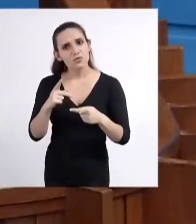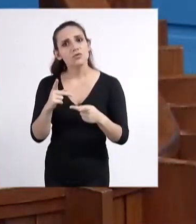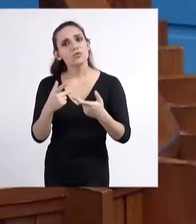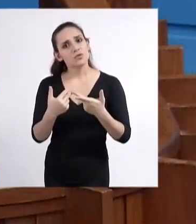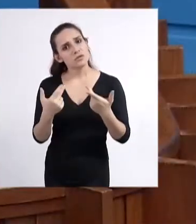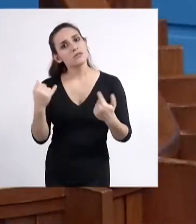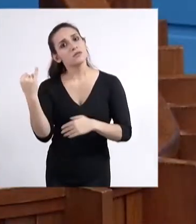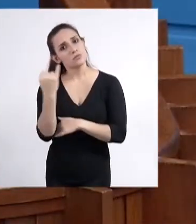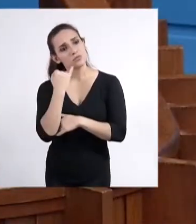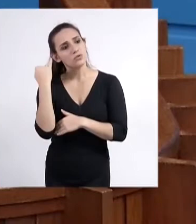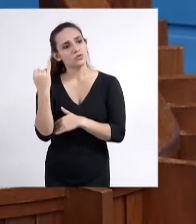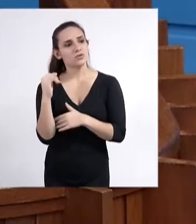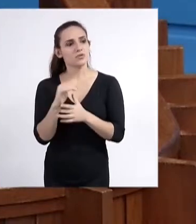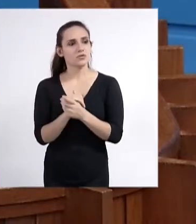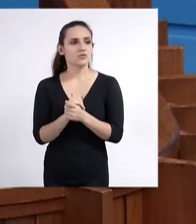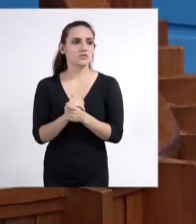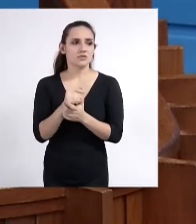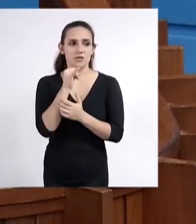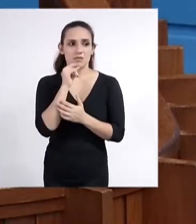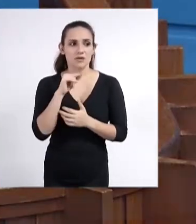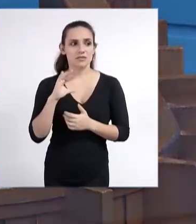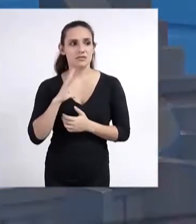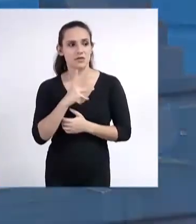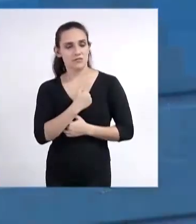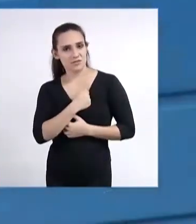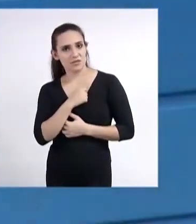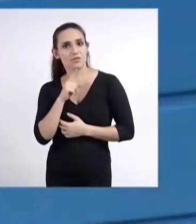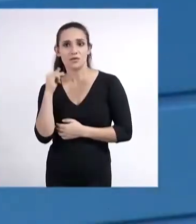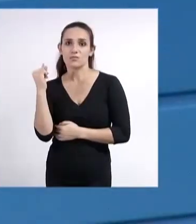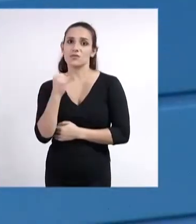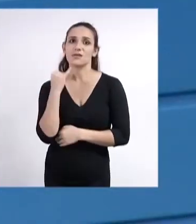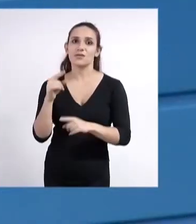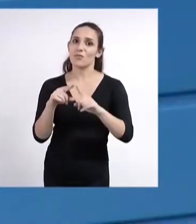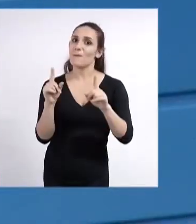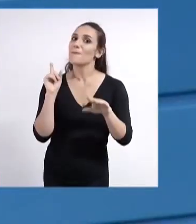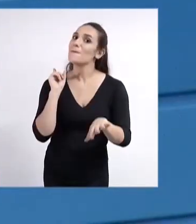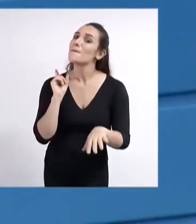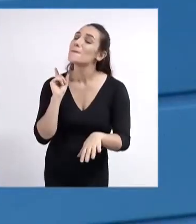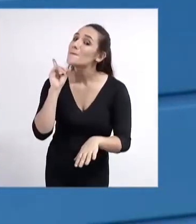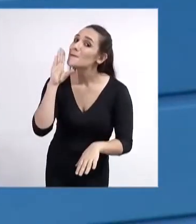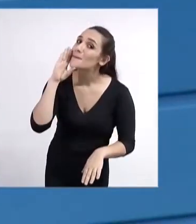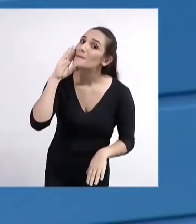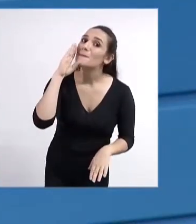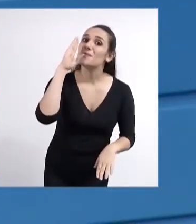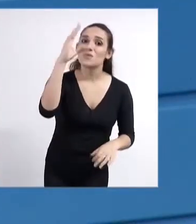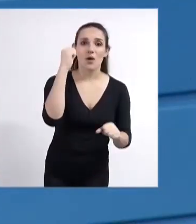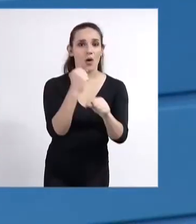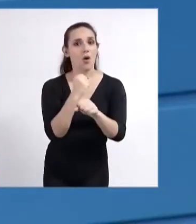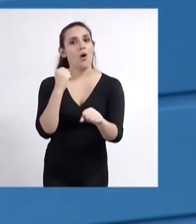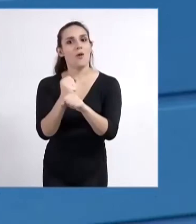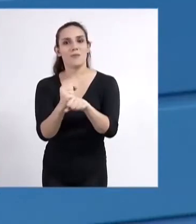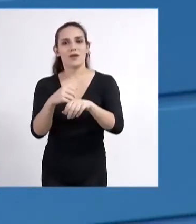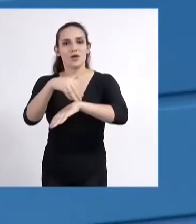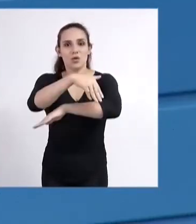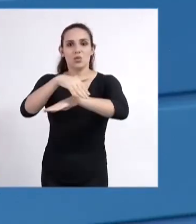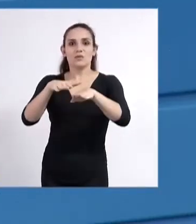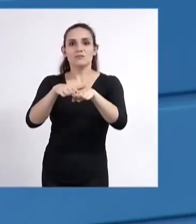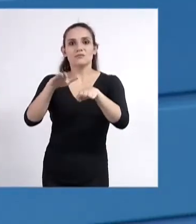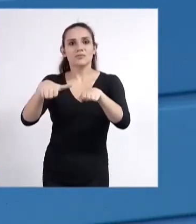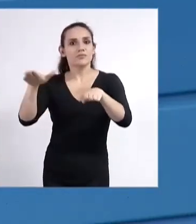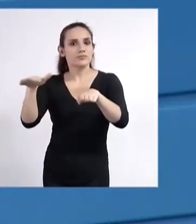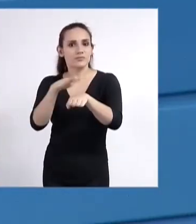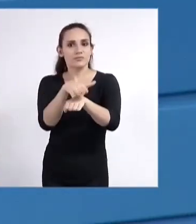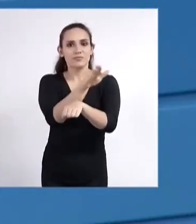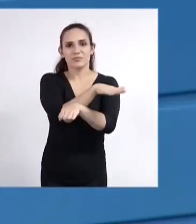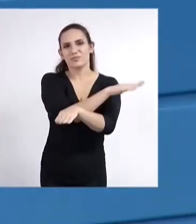importantes da concessão, como é o socorro, mas o ponto principal, que é a duplicação tão sonhada por todos nós, está virando uma